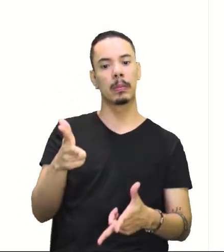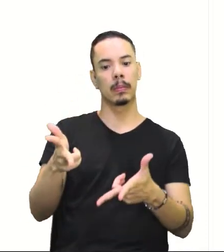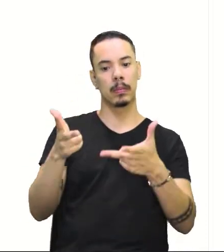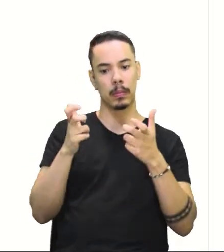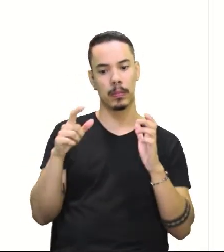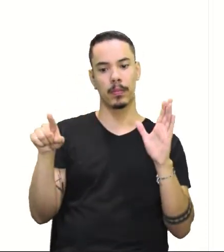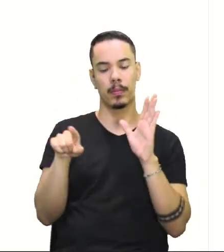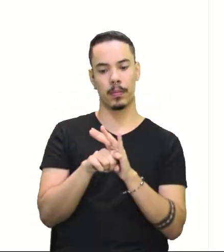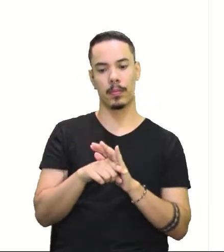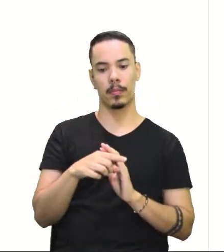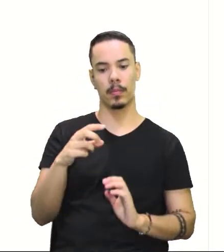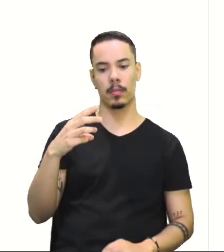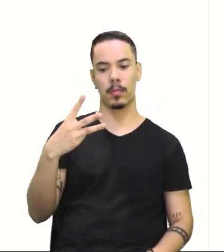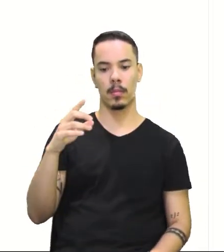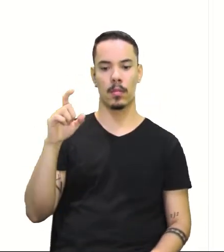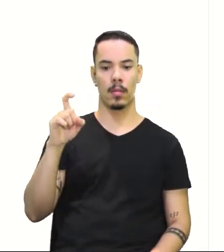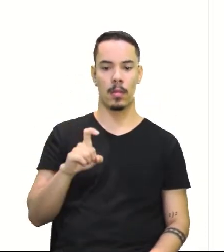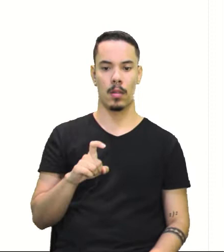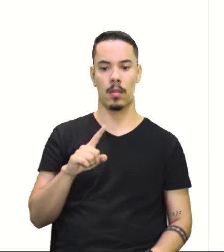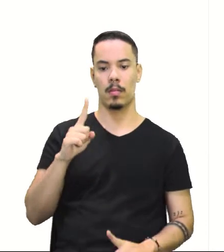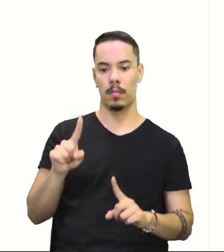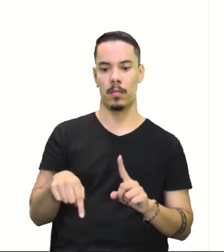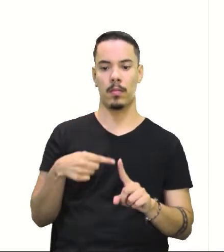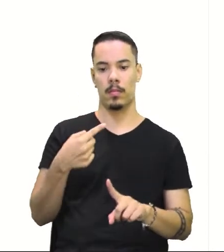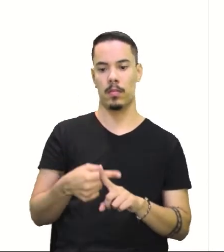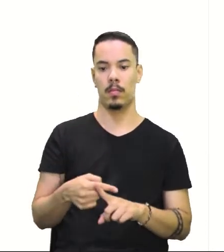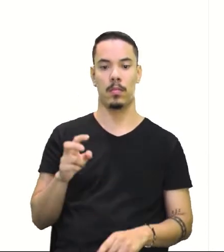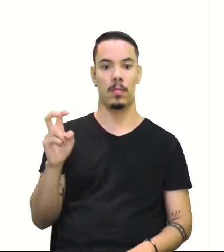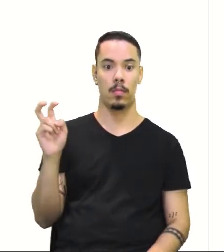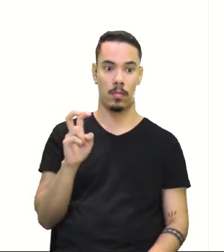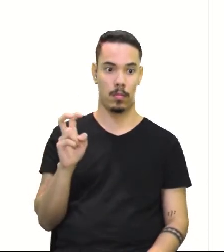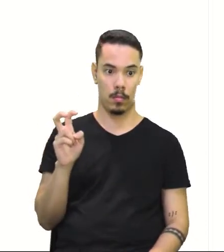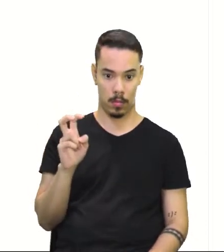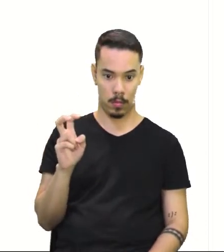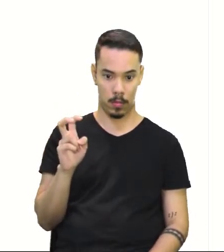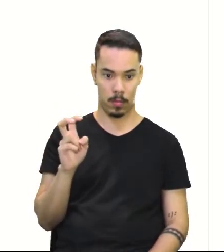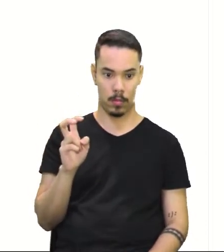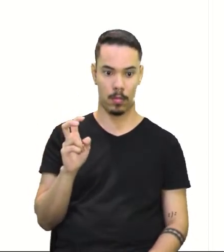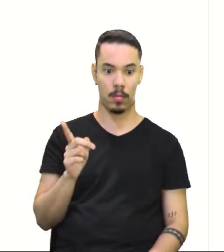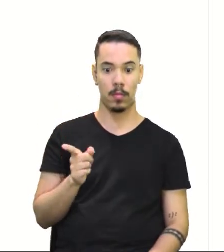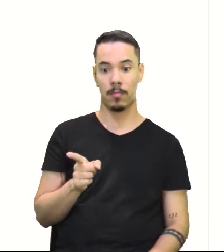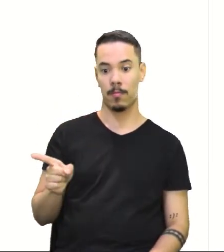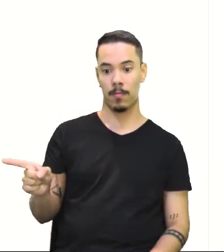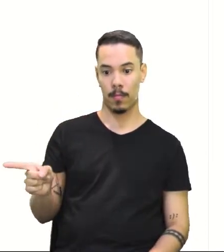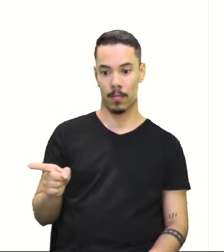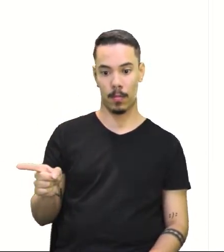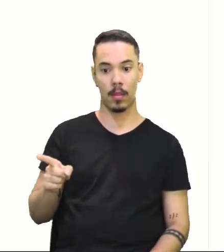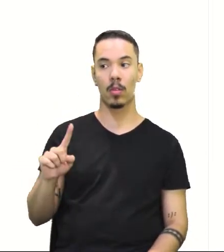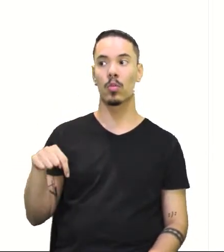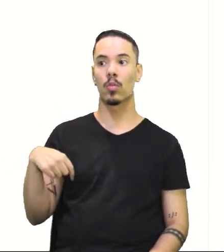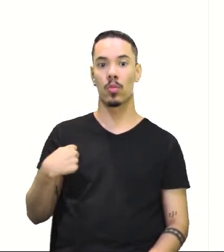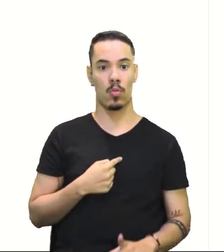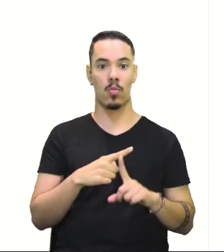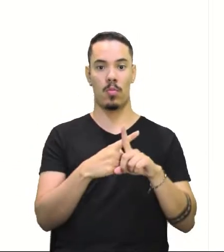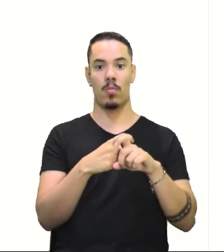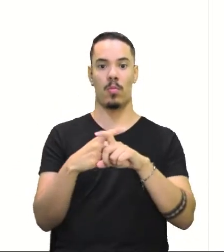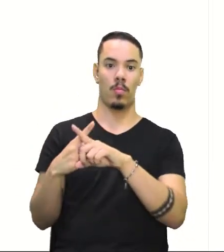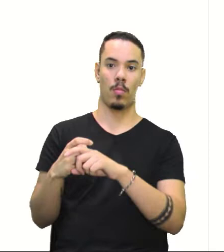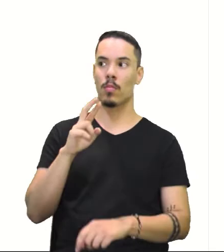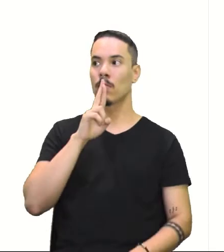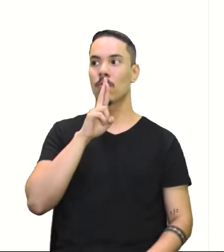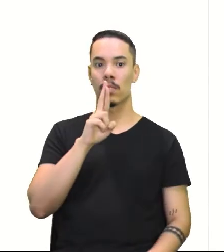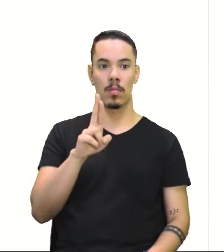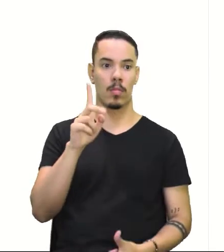Menos 3x mais 5. Esse é o nosso polinômio, resultado da divisão